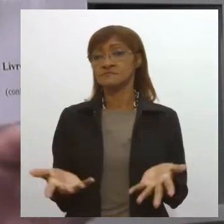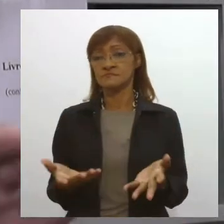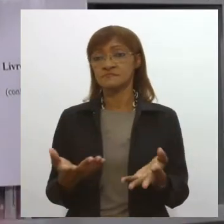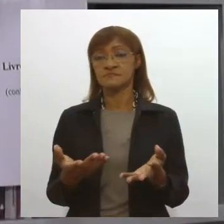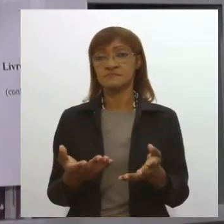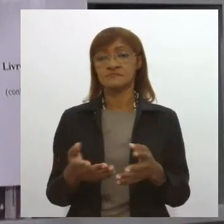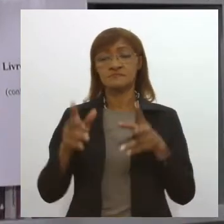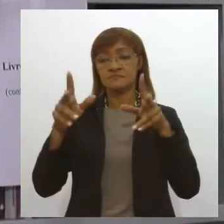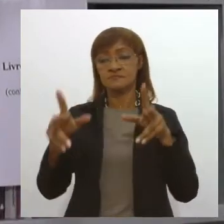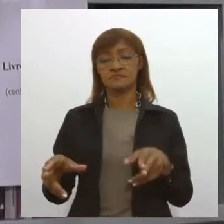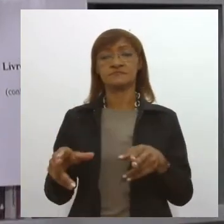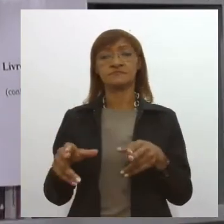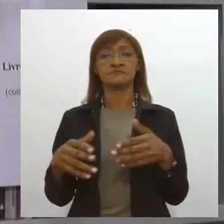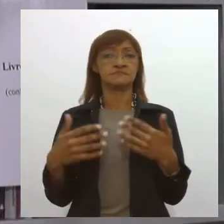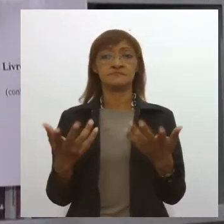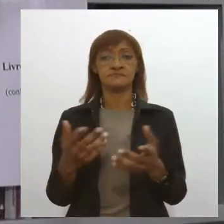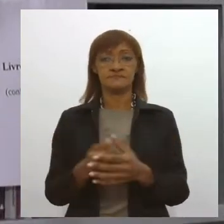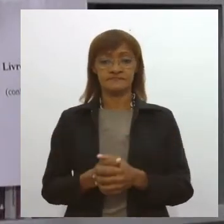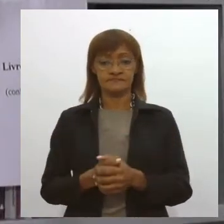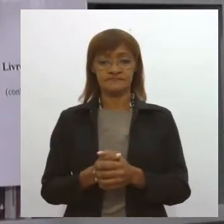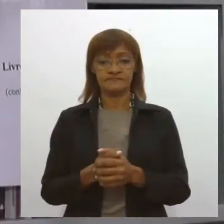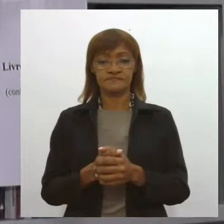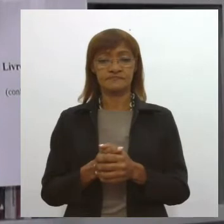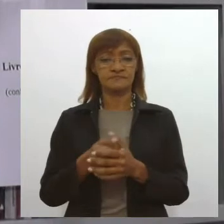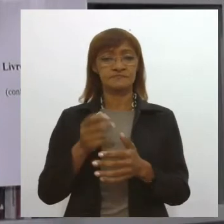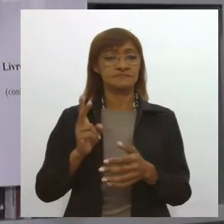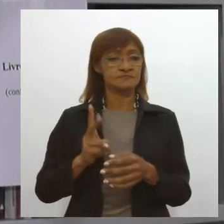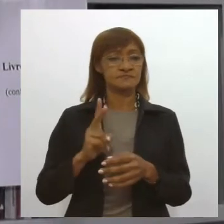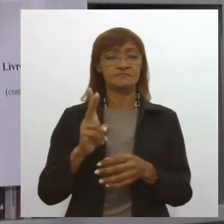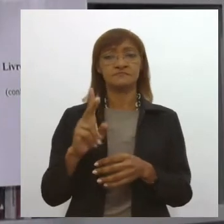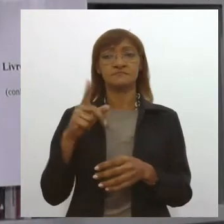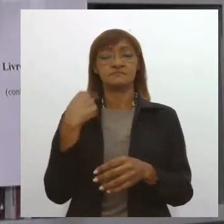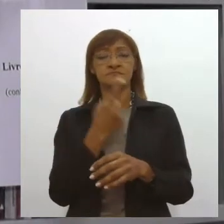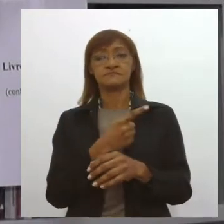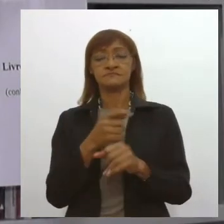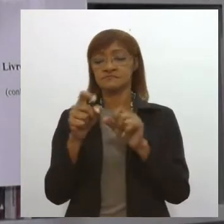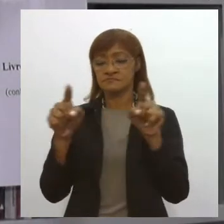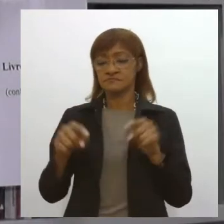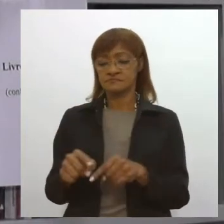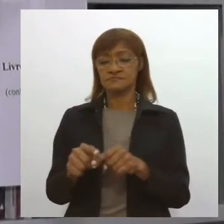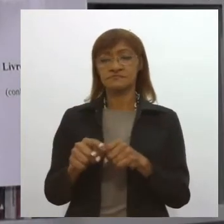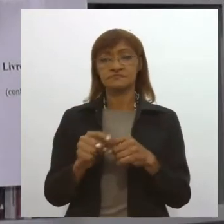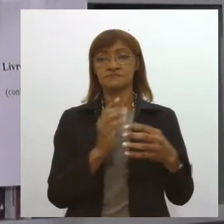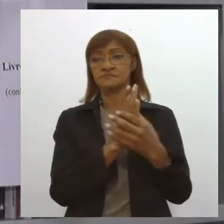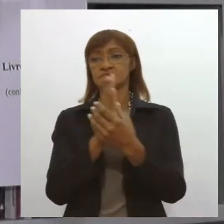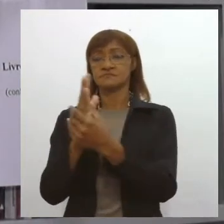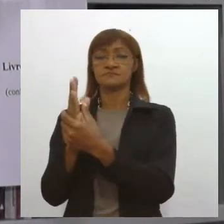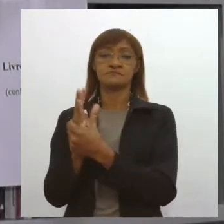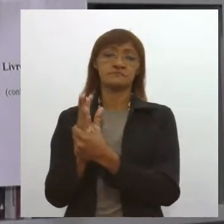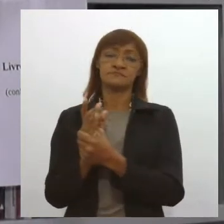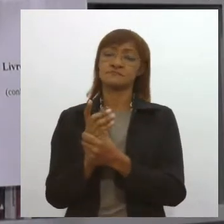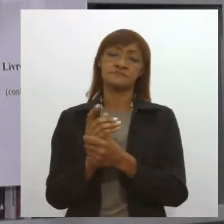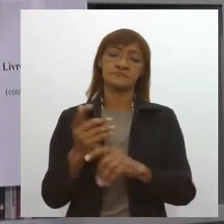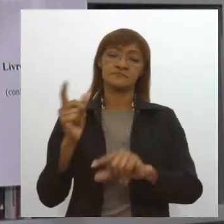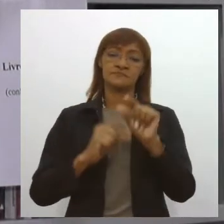digital coexistindo pacificamente. E o Dia Nacional da Biblioteca, ele tem como intuito